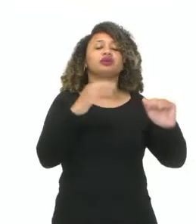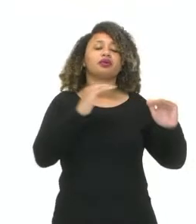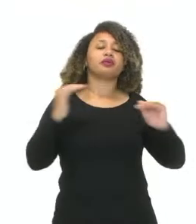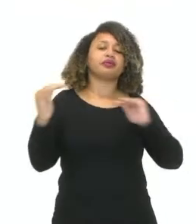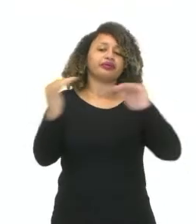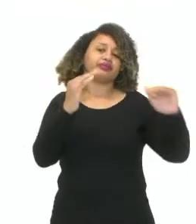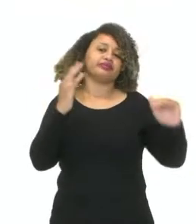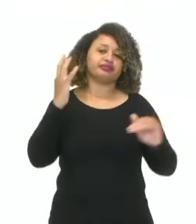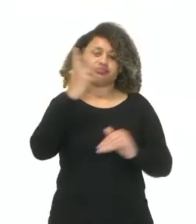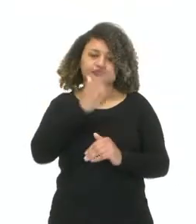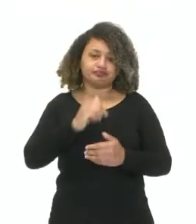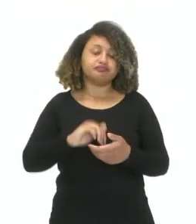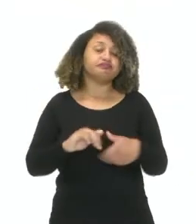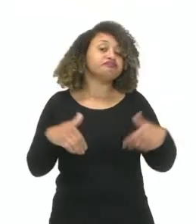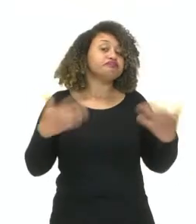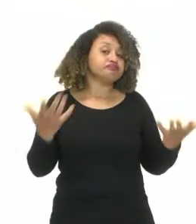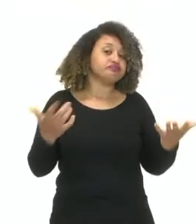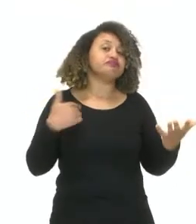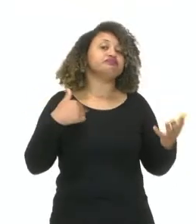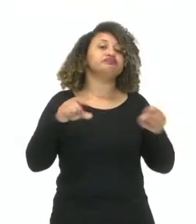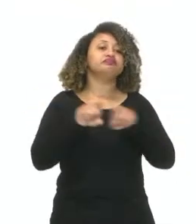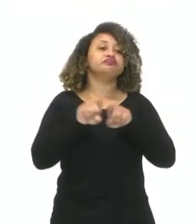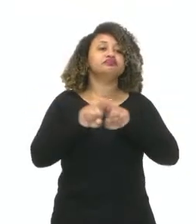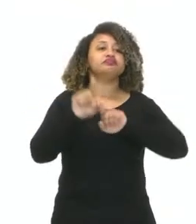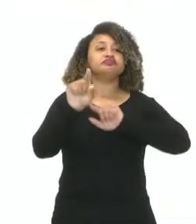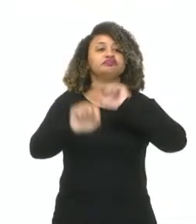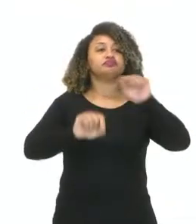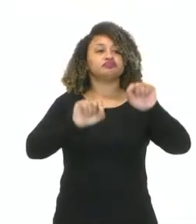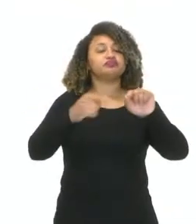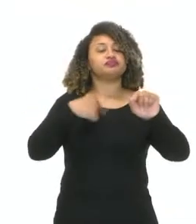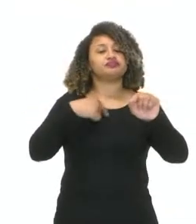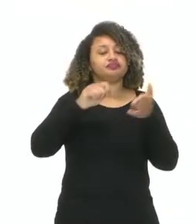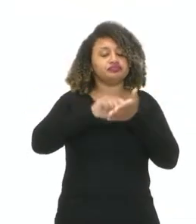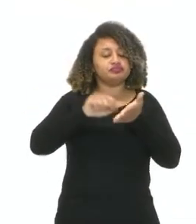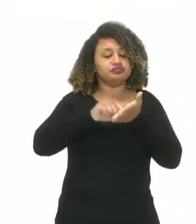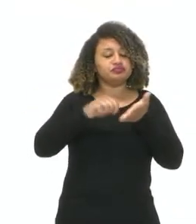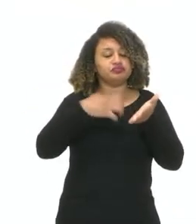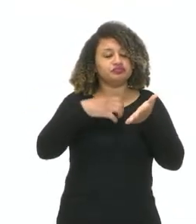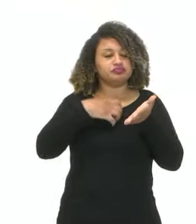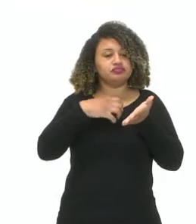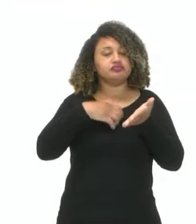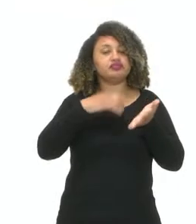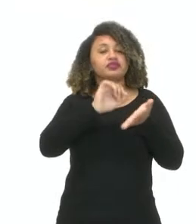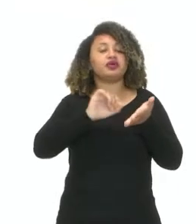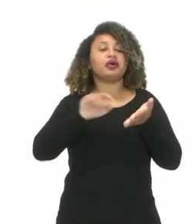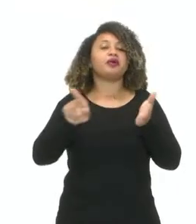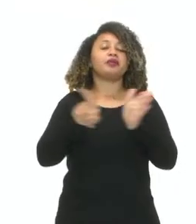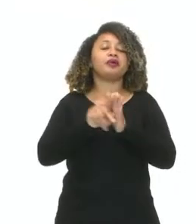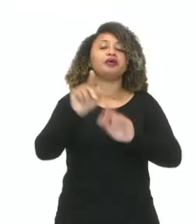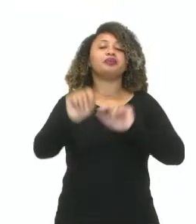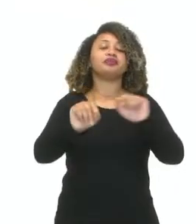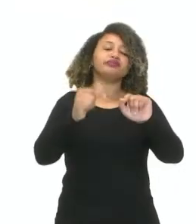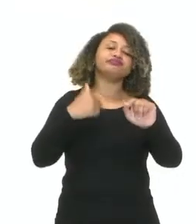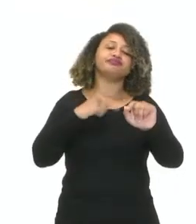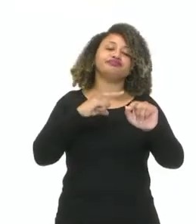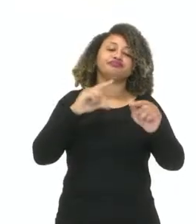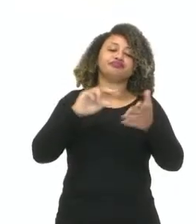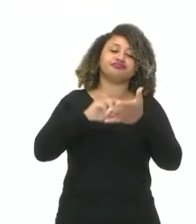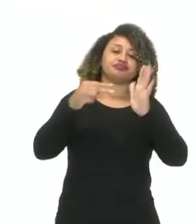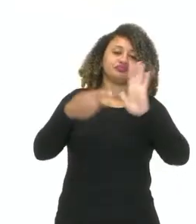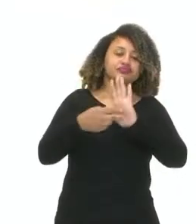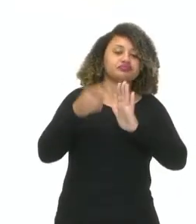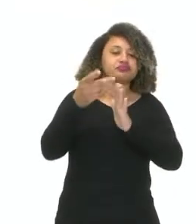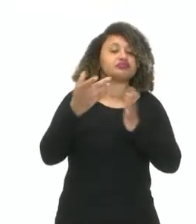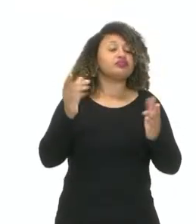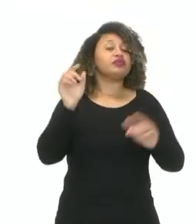beleza. E há um recurso o quê? Ortográfico colaborando para a construção de sentido da tese.